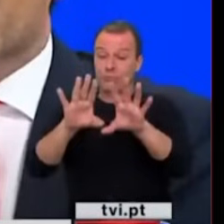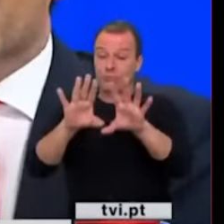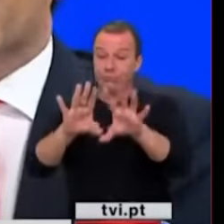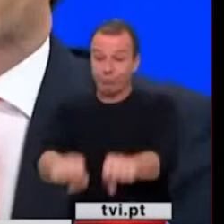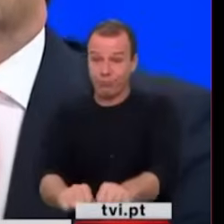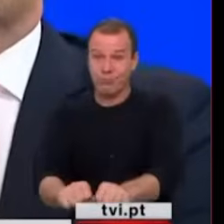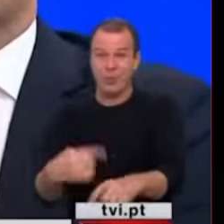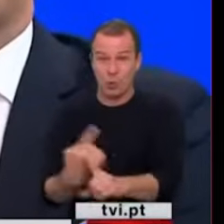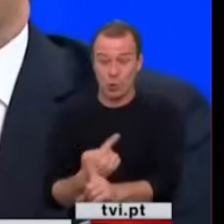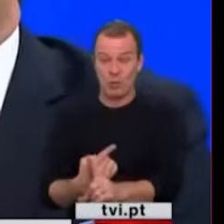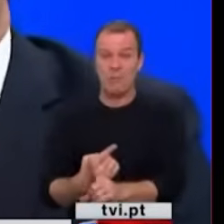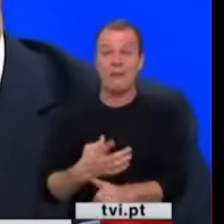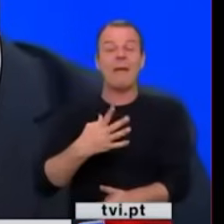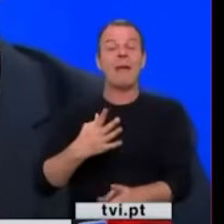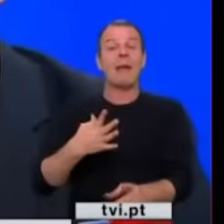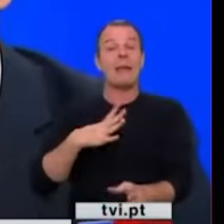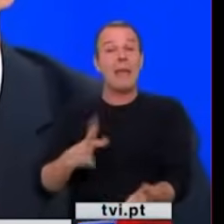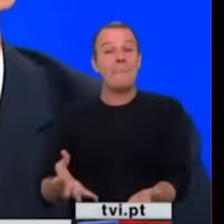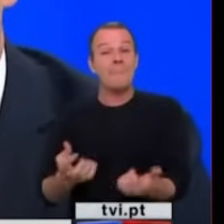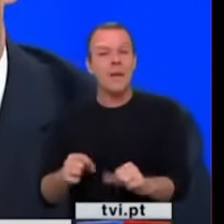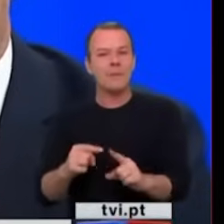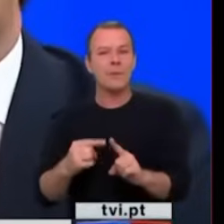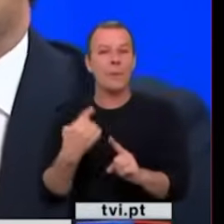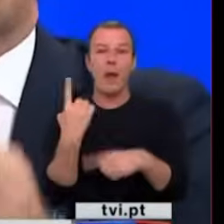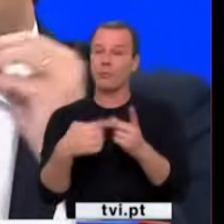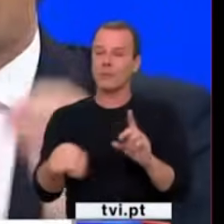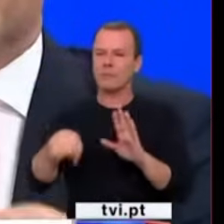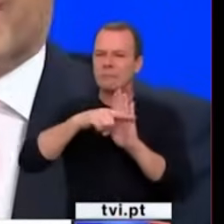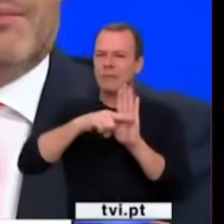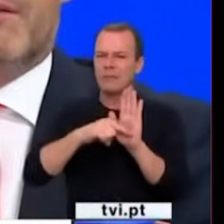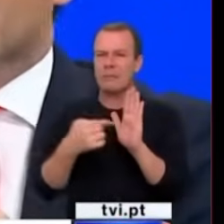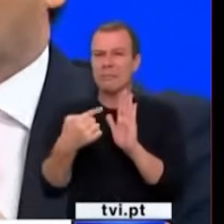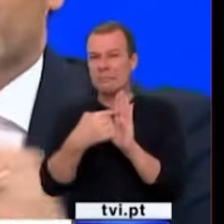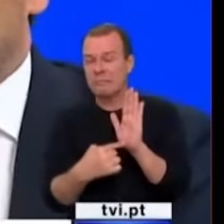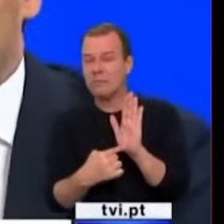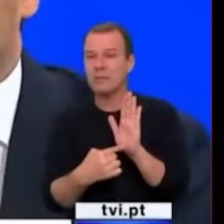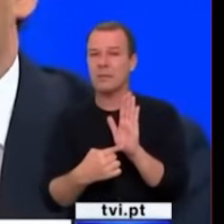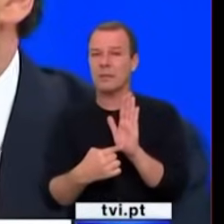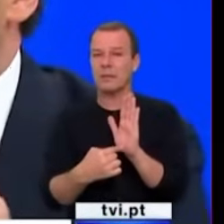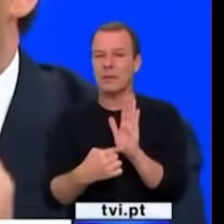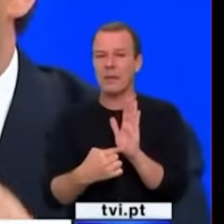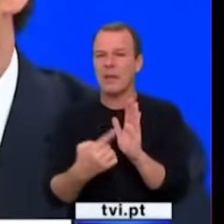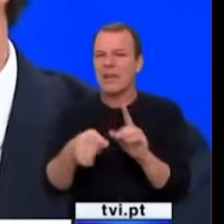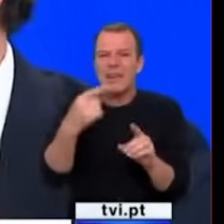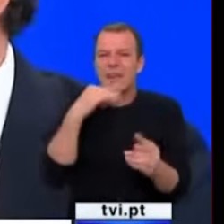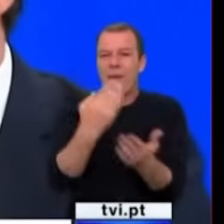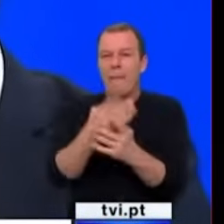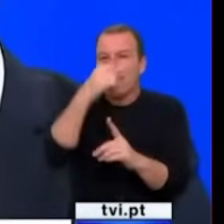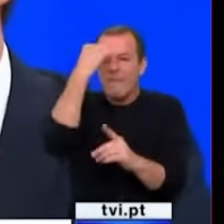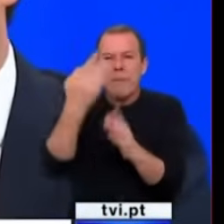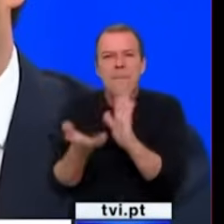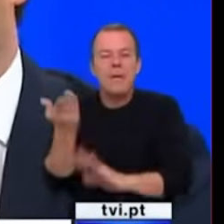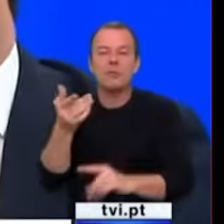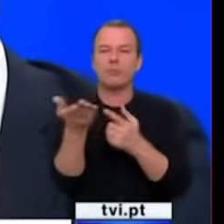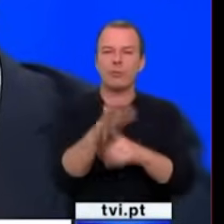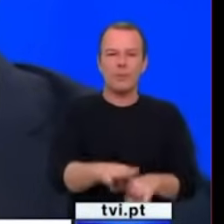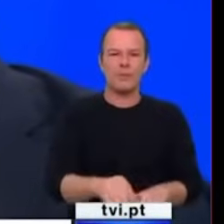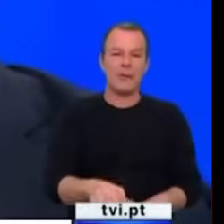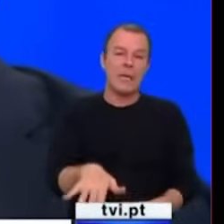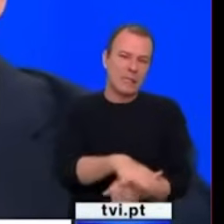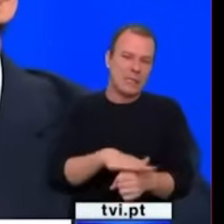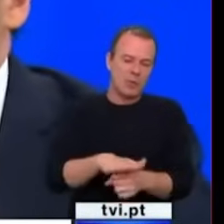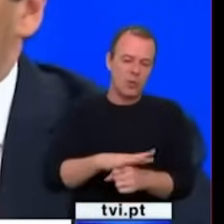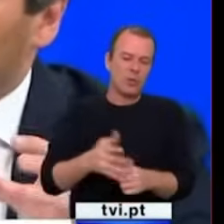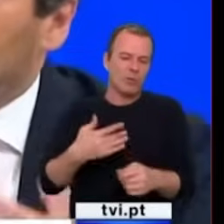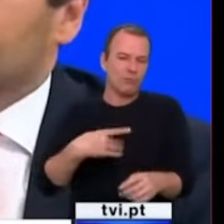mecanismos queremos retirar alguns dos requisitos que existem hoje que tornam praticamente ou muito difícil eu vou-lhe dar um caso não o Ben não gosta de falar de casos mas o